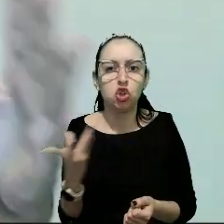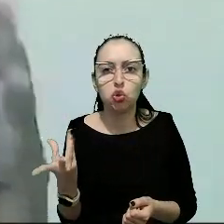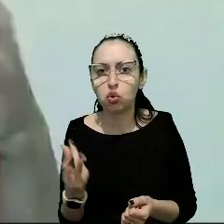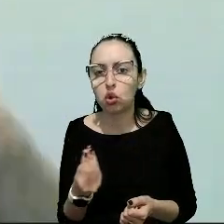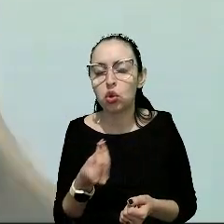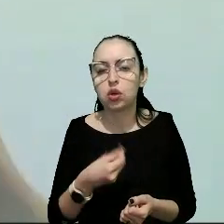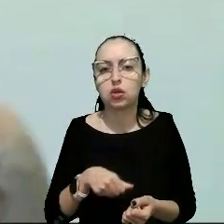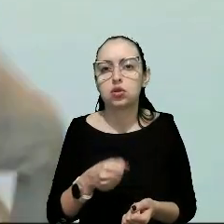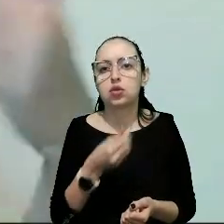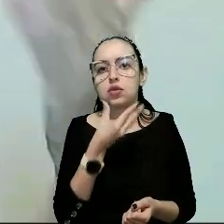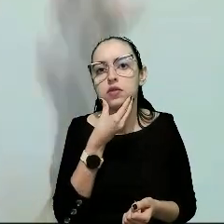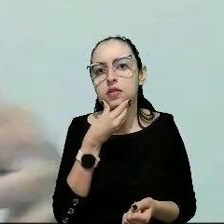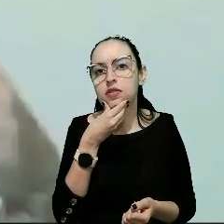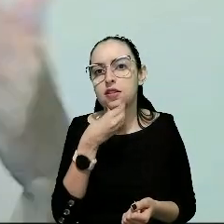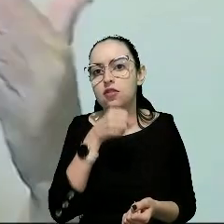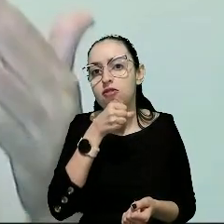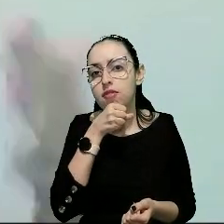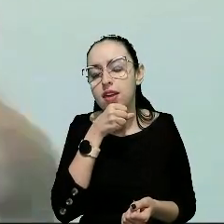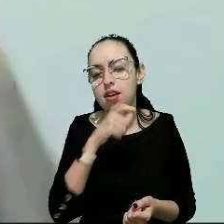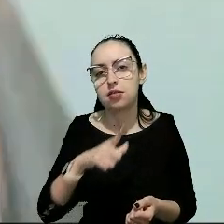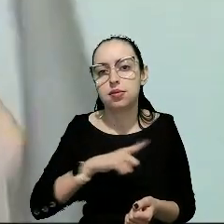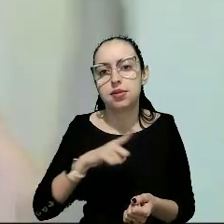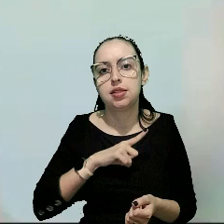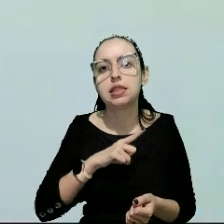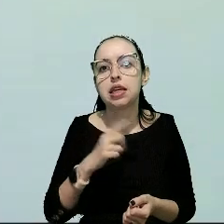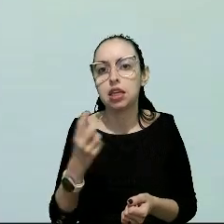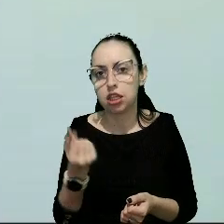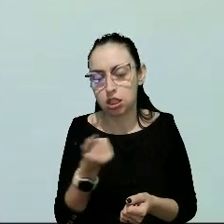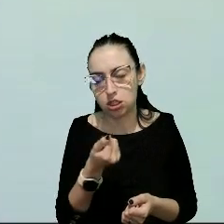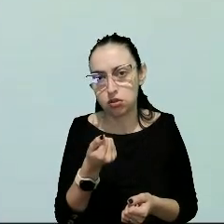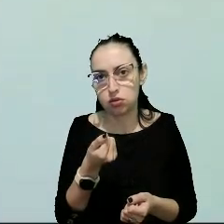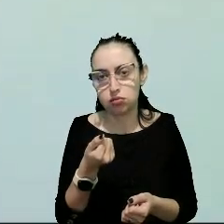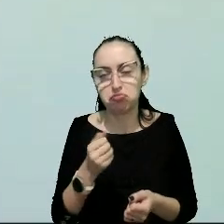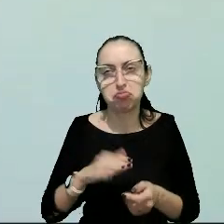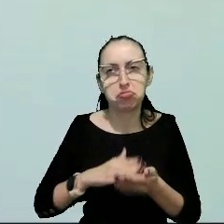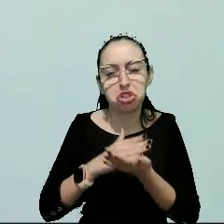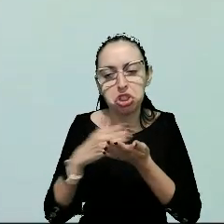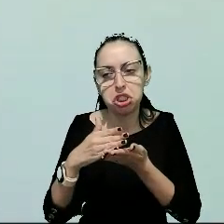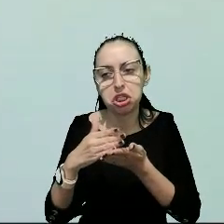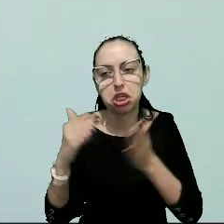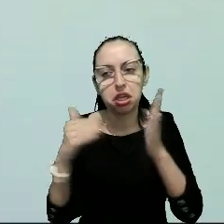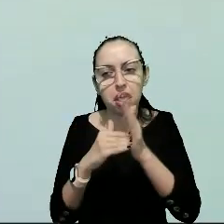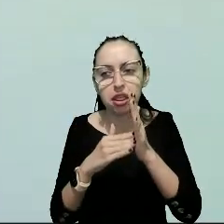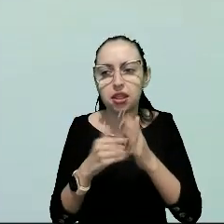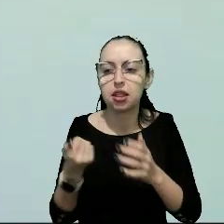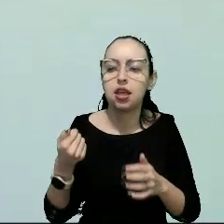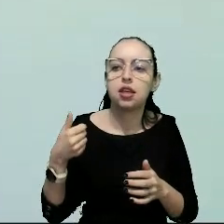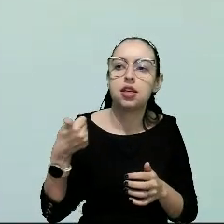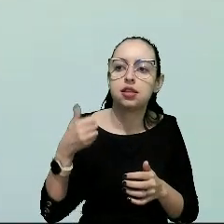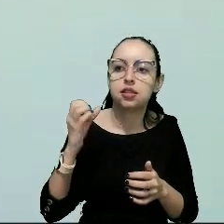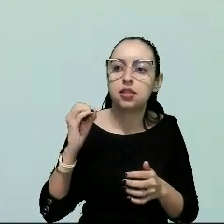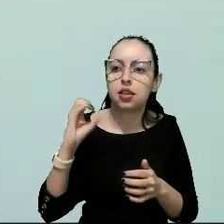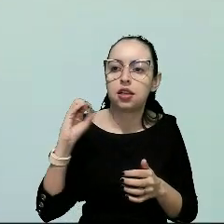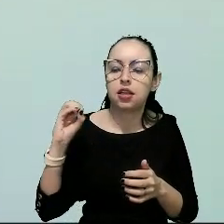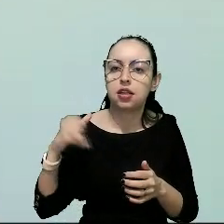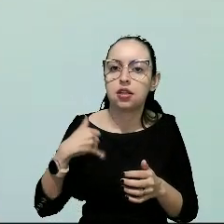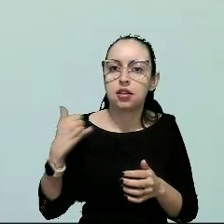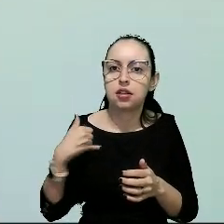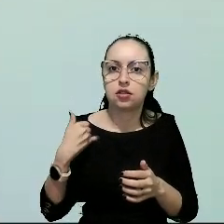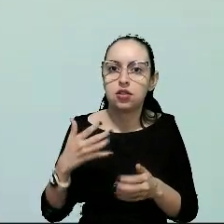isso, 95% das pessoas vão chegar aos 100 anos, como a Thaís. Outro exemplo que eu quero